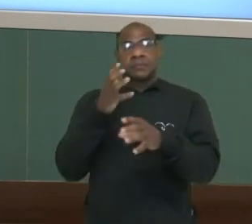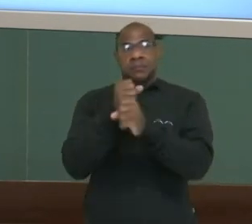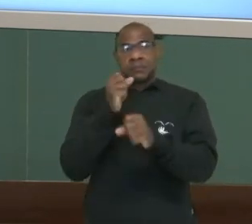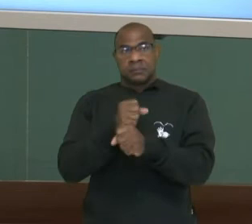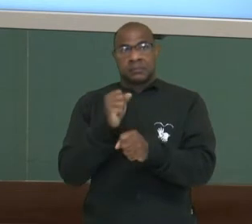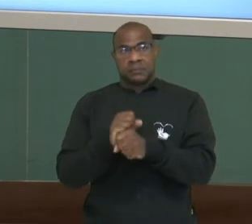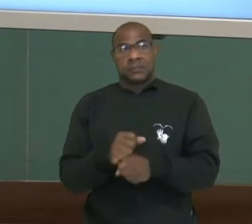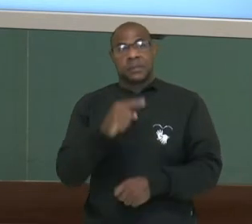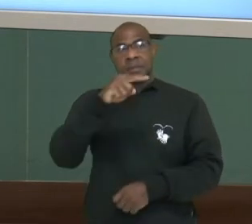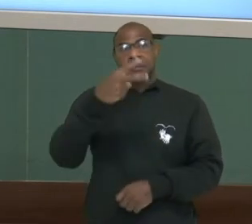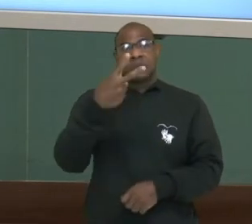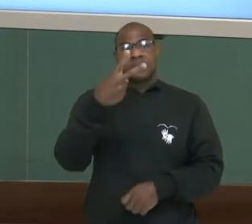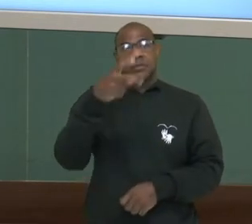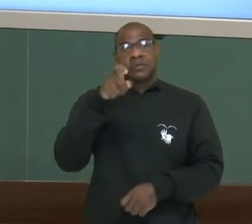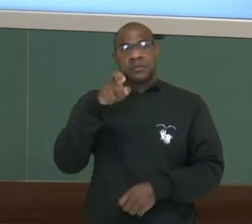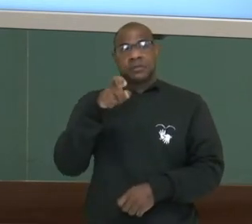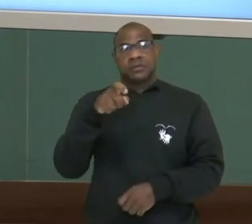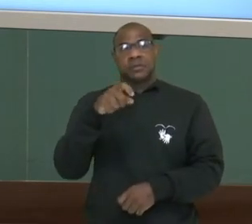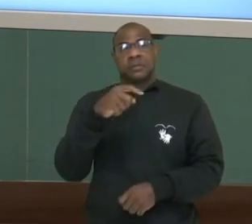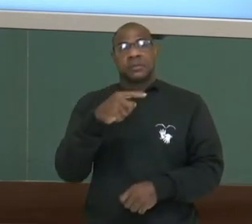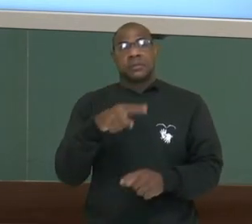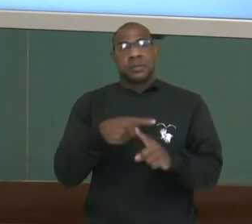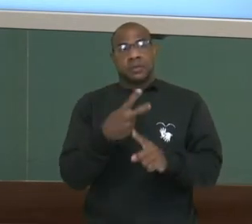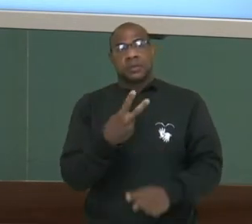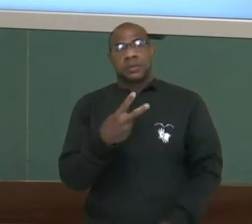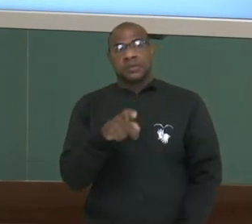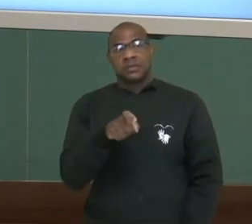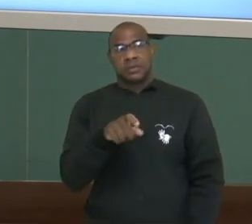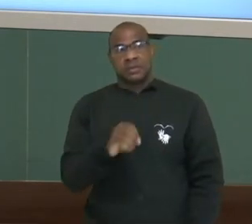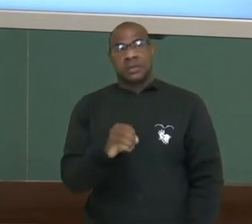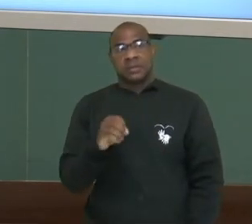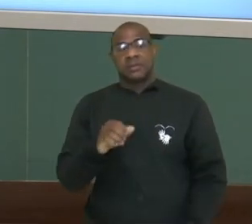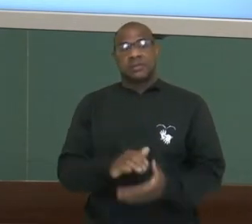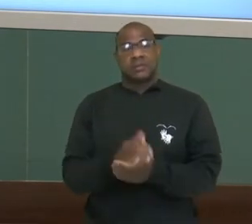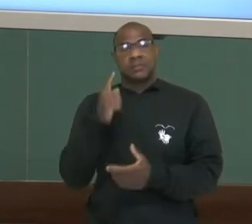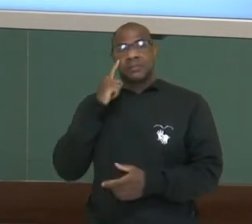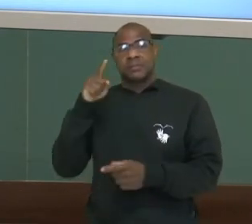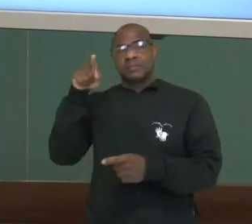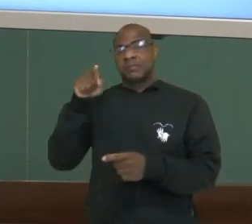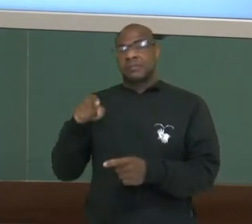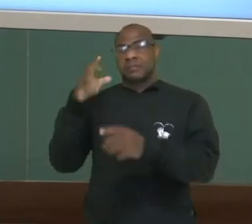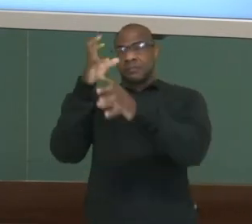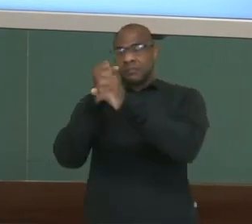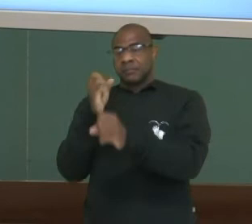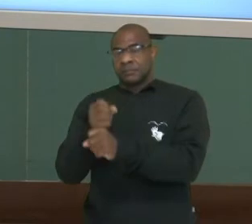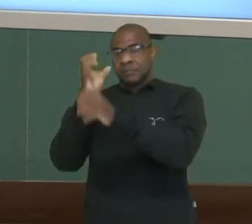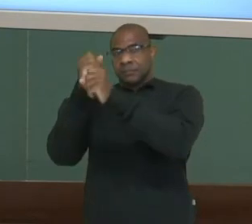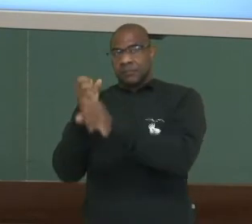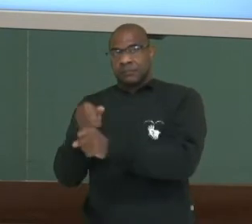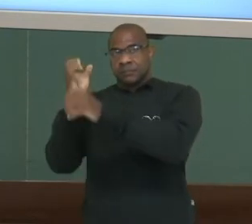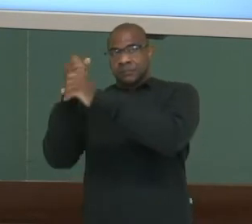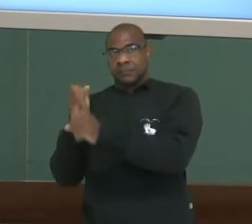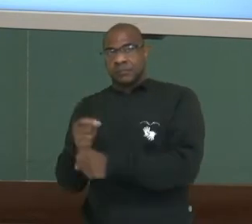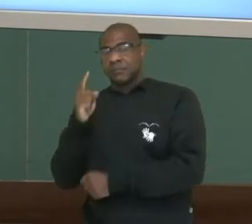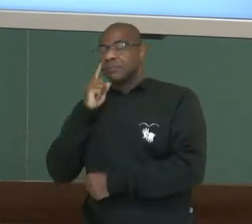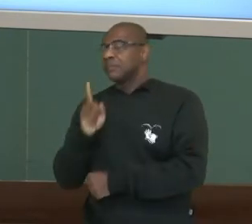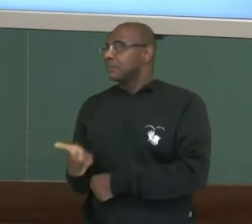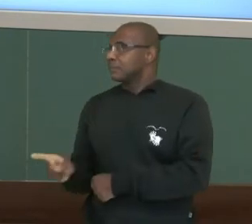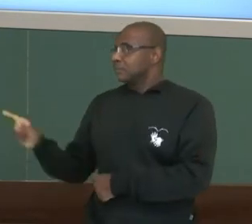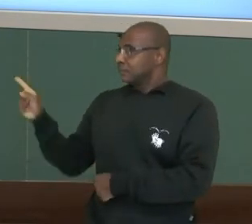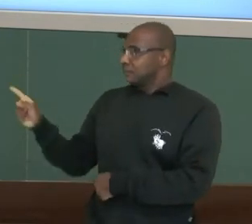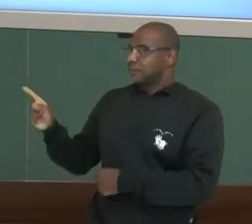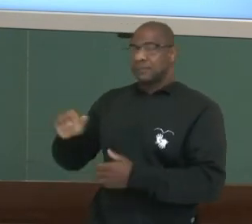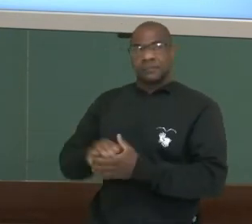mais 2x, zero. Menos 6 menos 5y, menos 11y. Menos